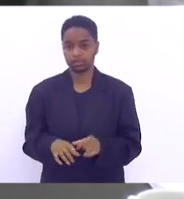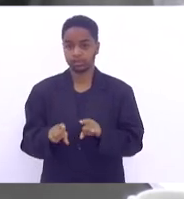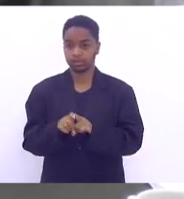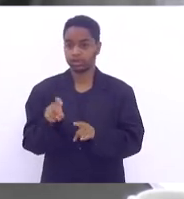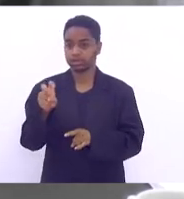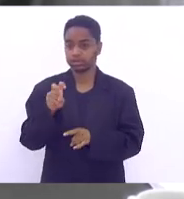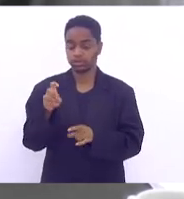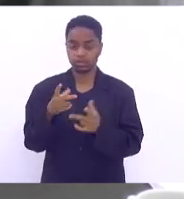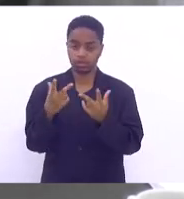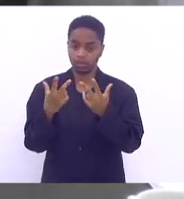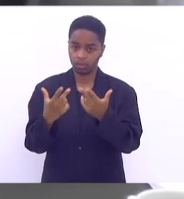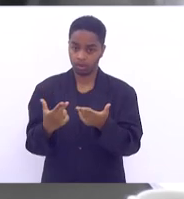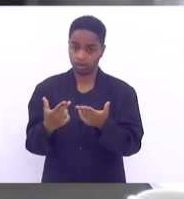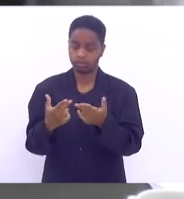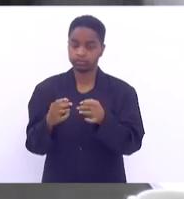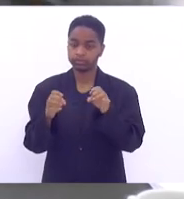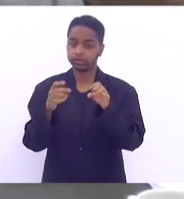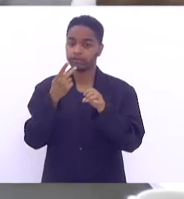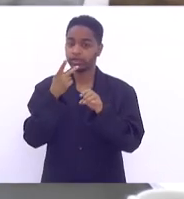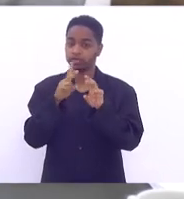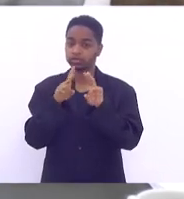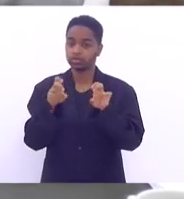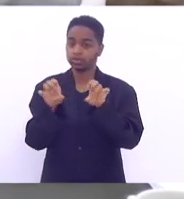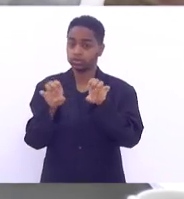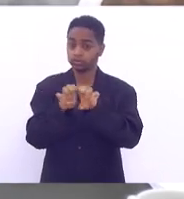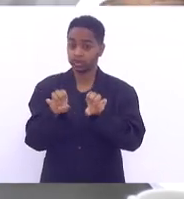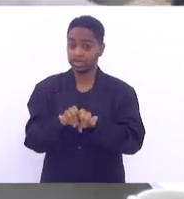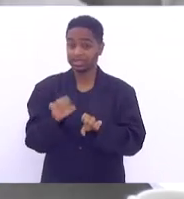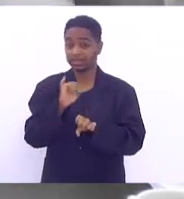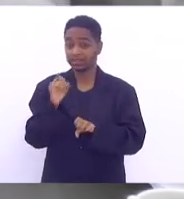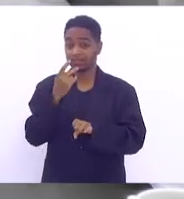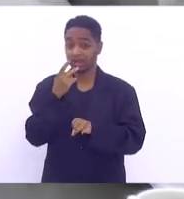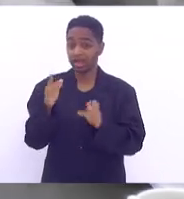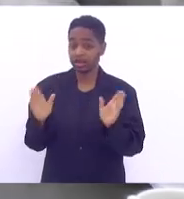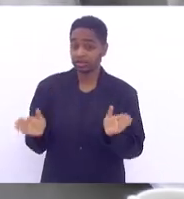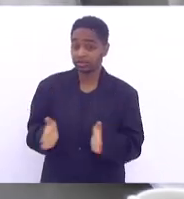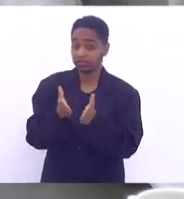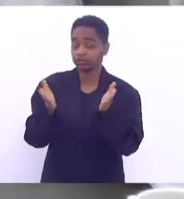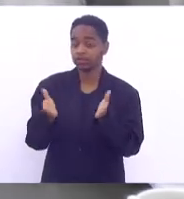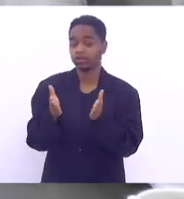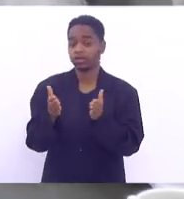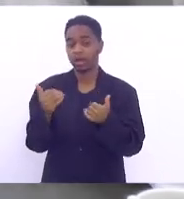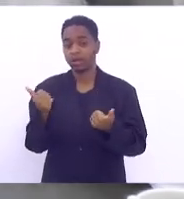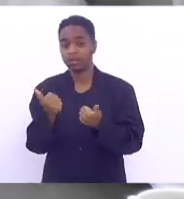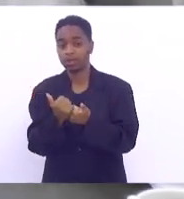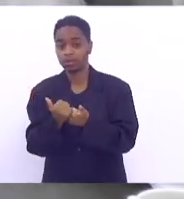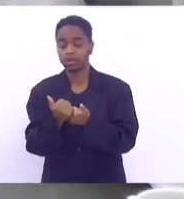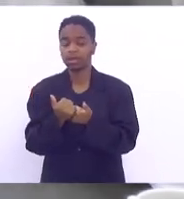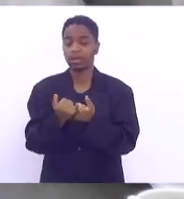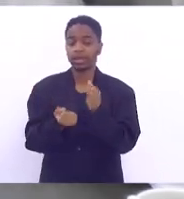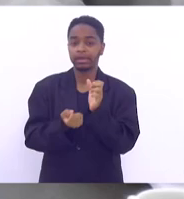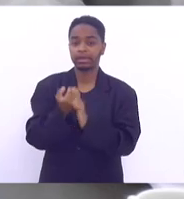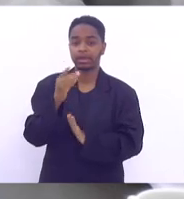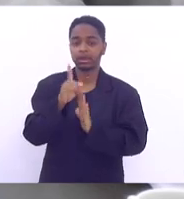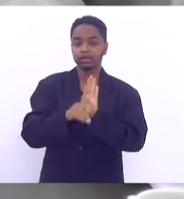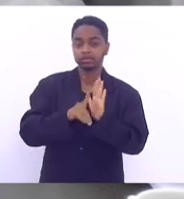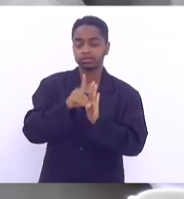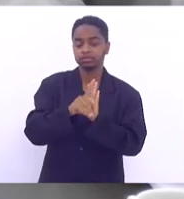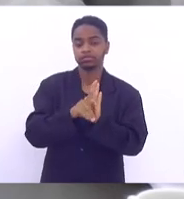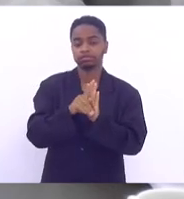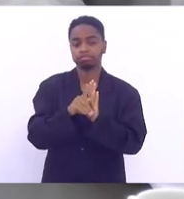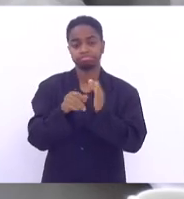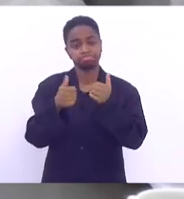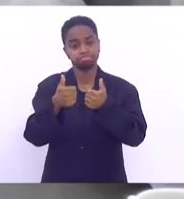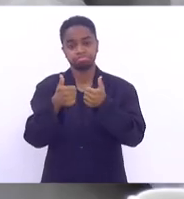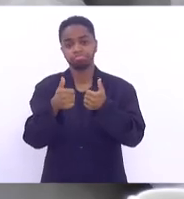da mesma forma, estruturar. Quando você fala em fomentar, em apoiar, em traçar diretrizes,